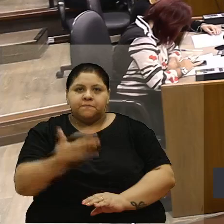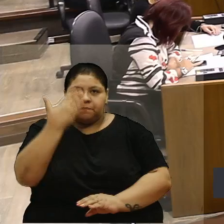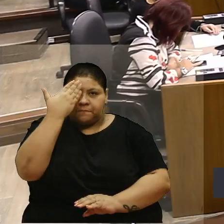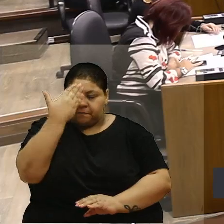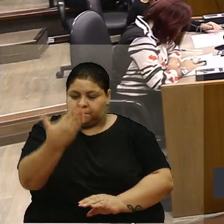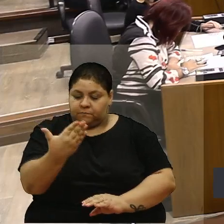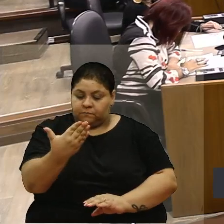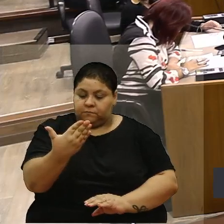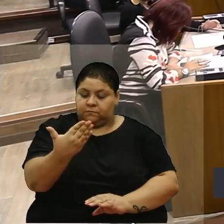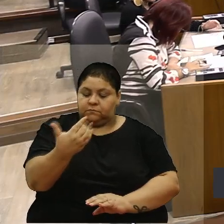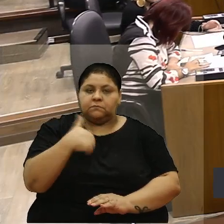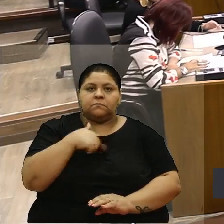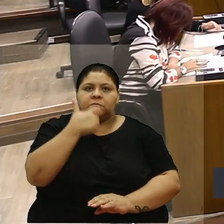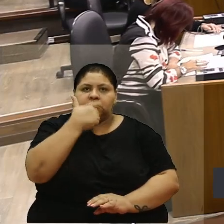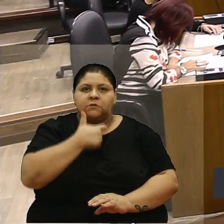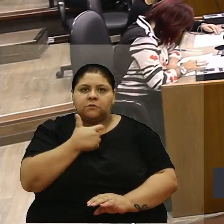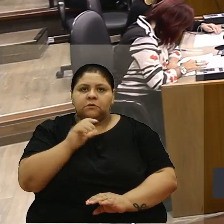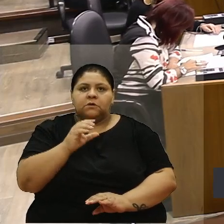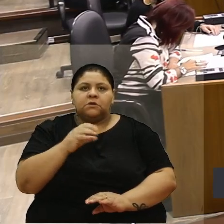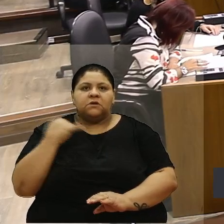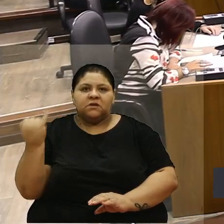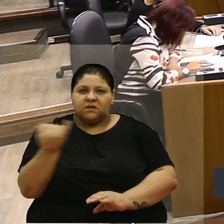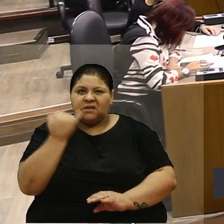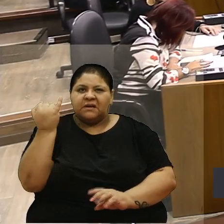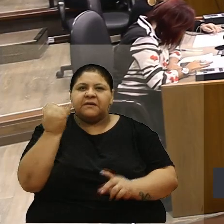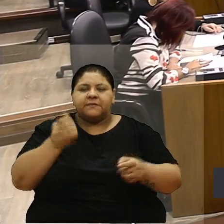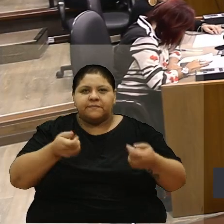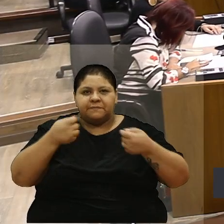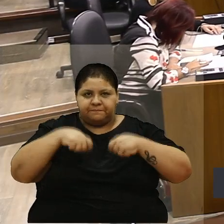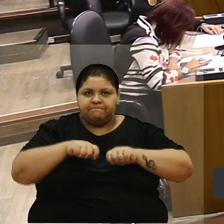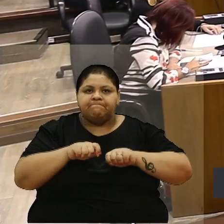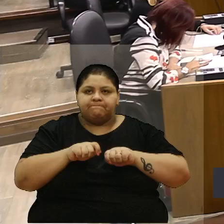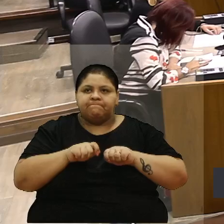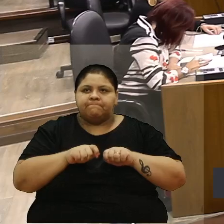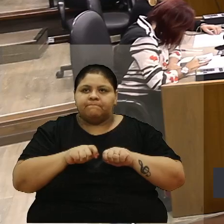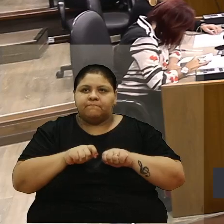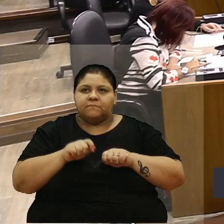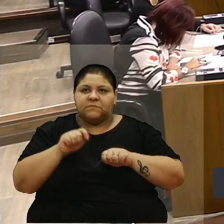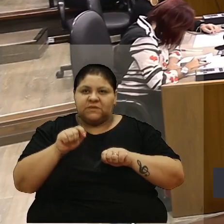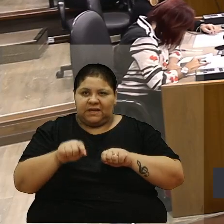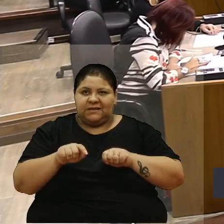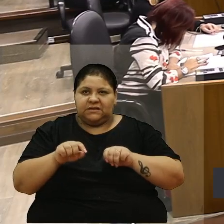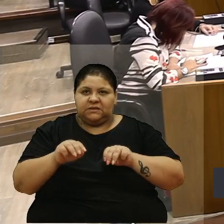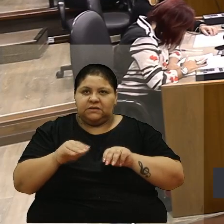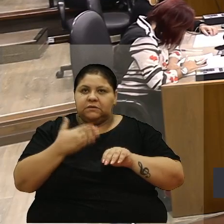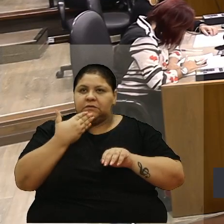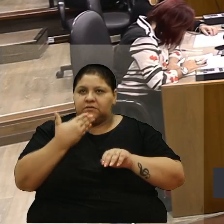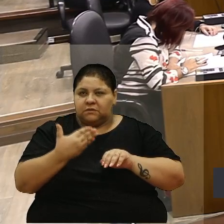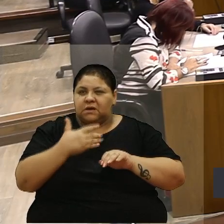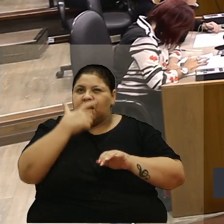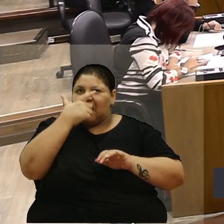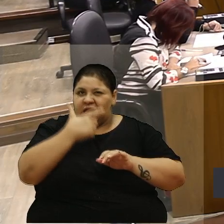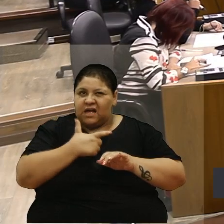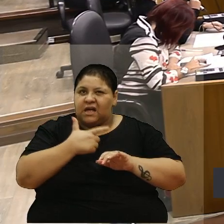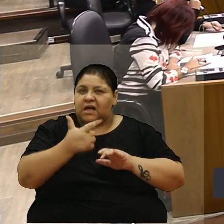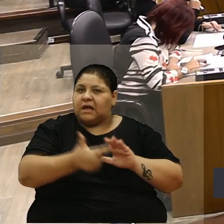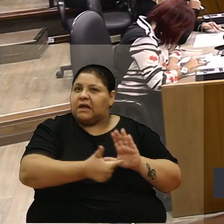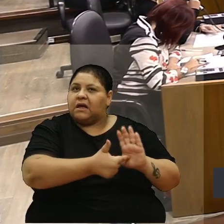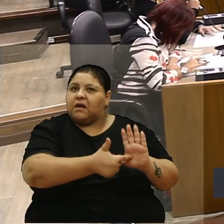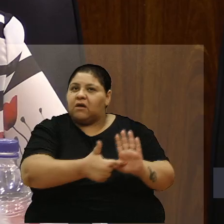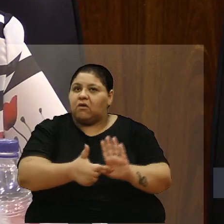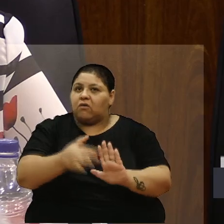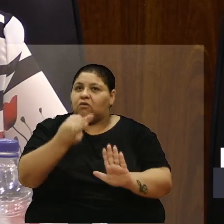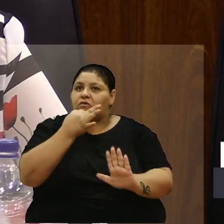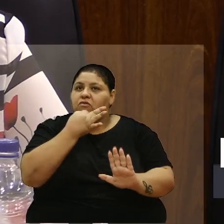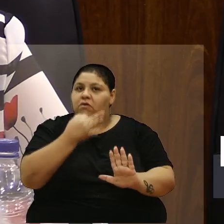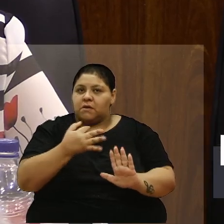obrigada. Eu acho muito oportuno e muito necessária essa moção. Eu acho que, de fato, ela demonstra uma posição